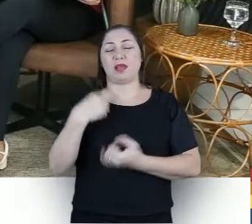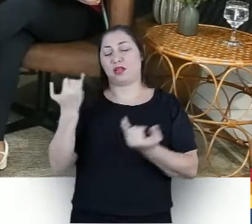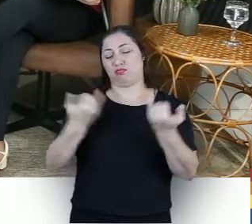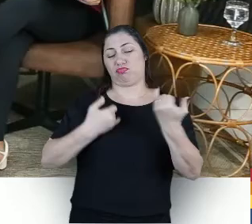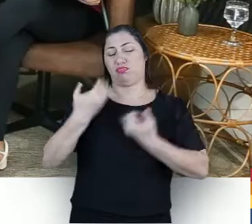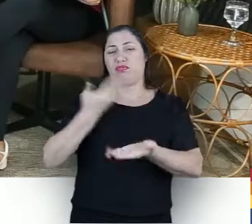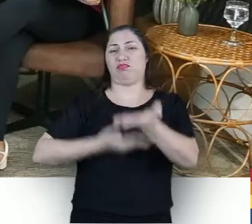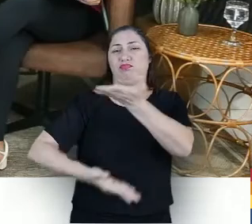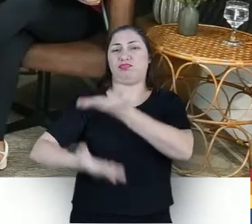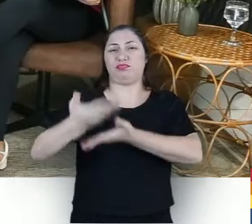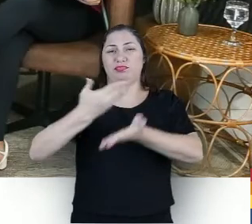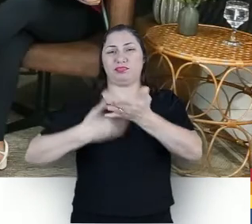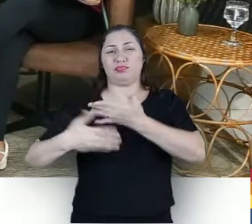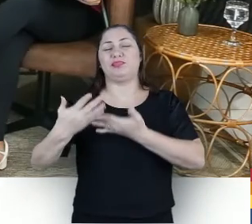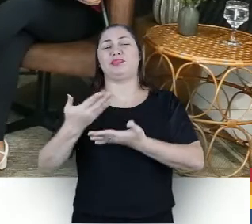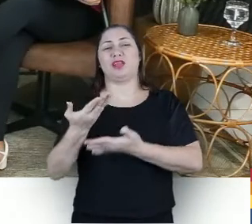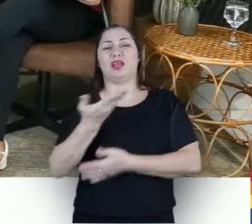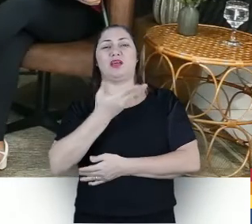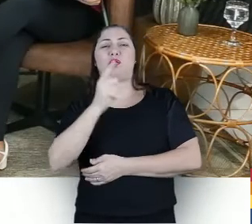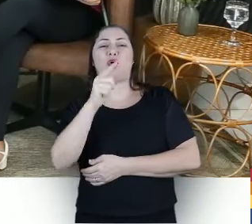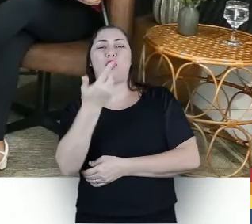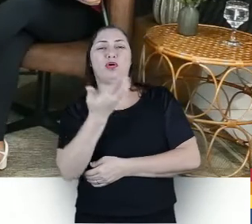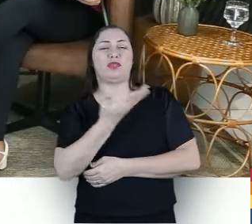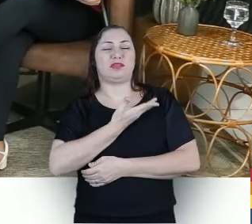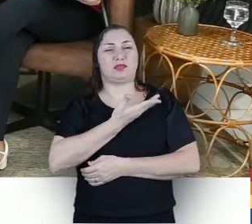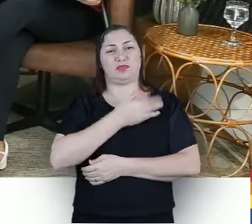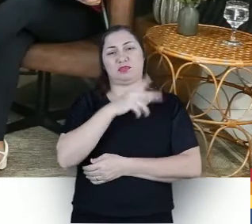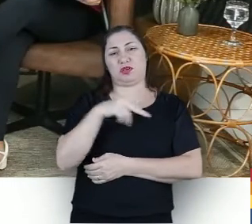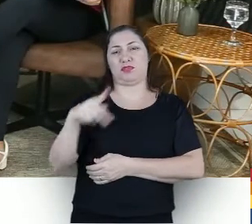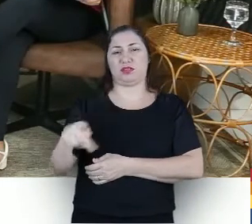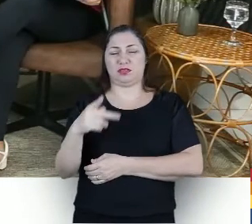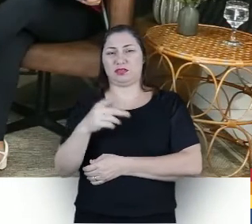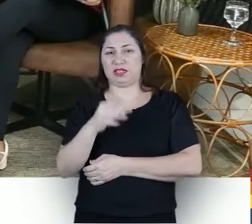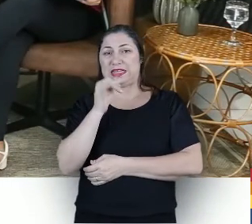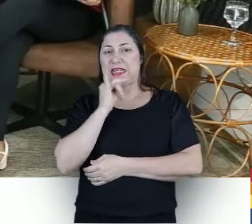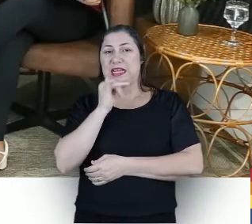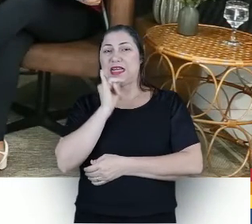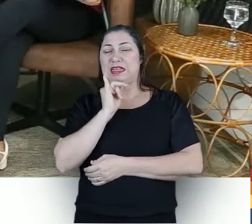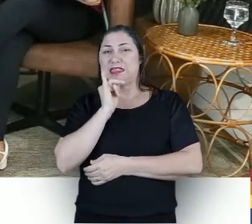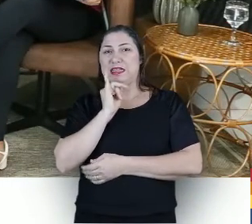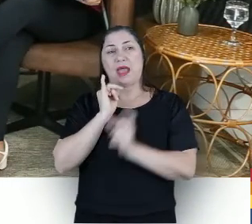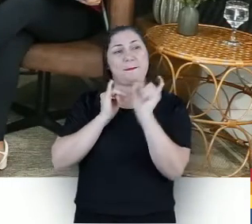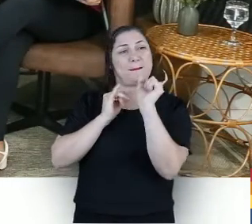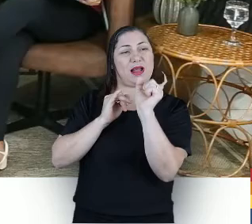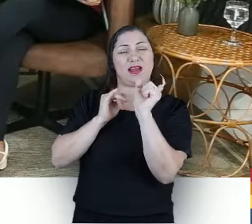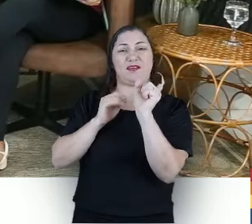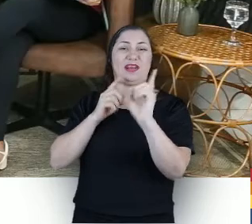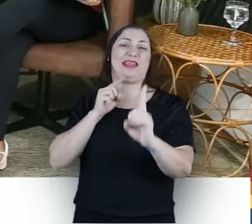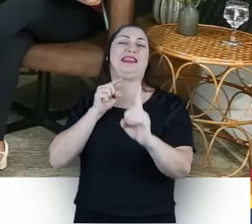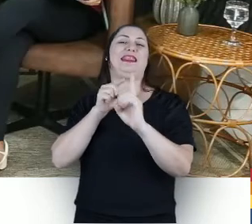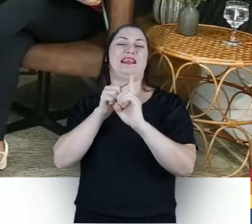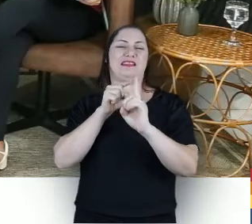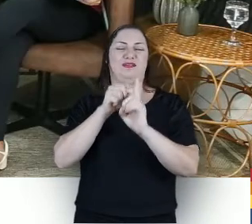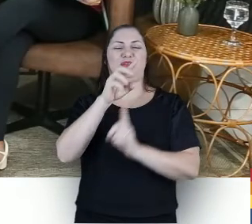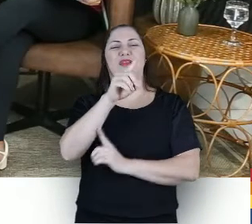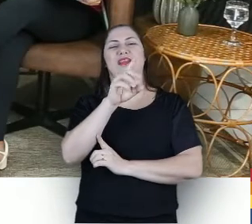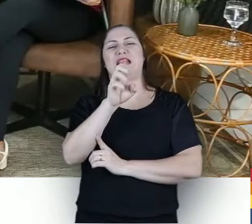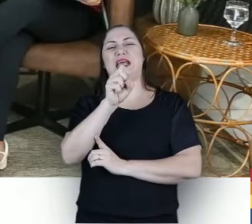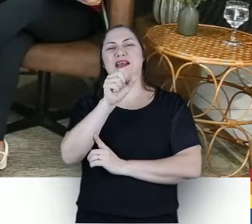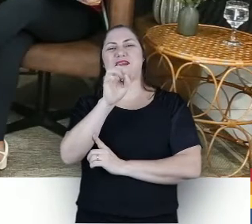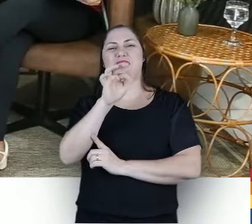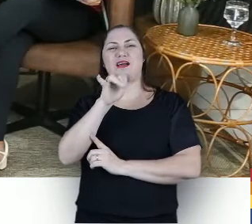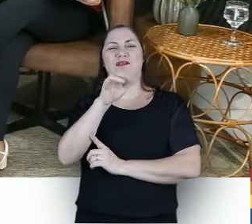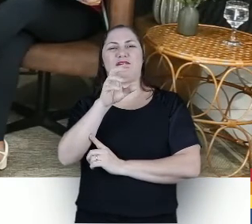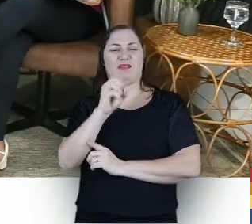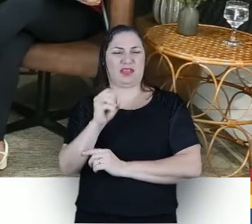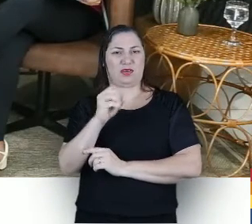a forma de pensar a aula, de construir uma ementa, né, de pensar numa eletiva, e pelo que eu